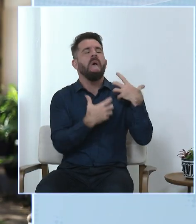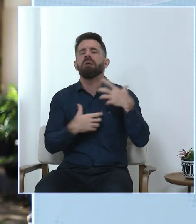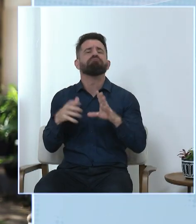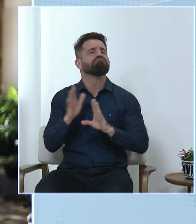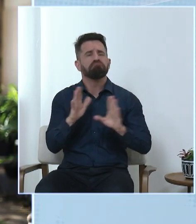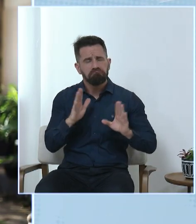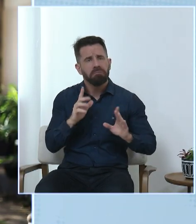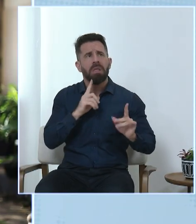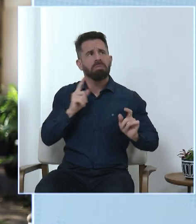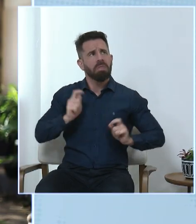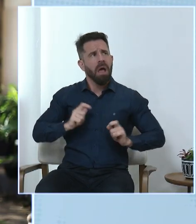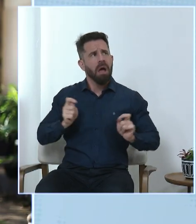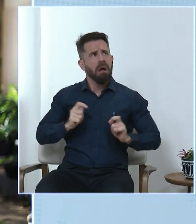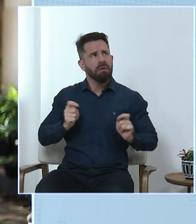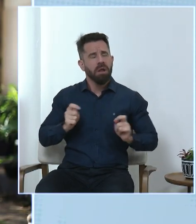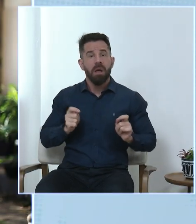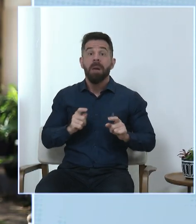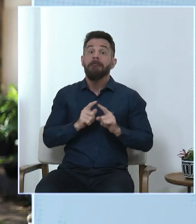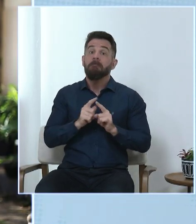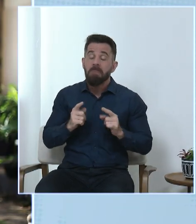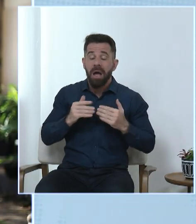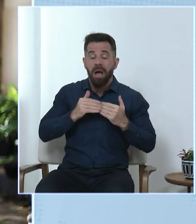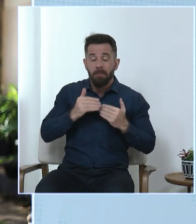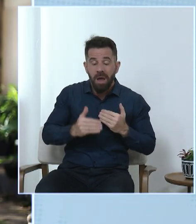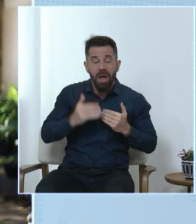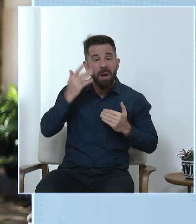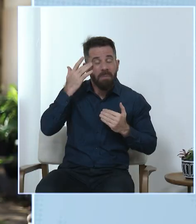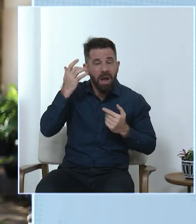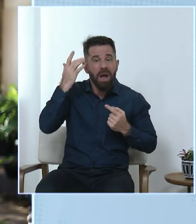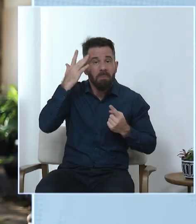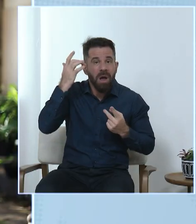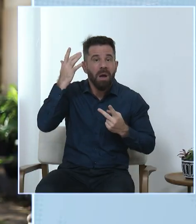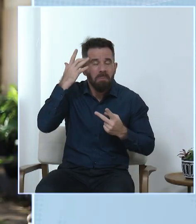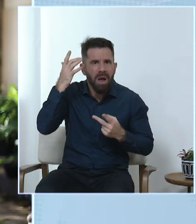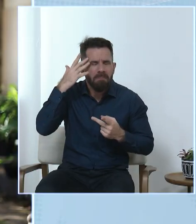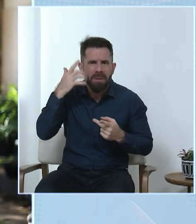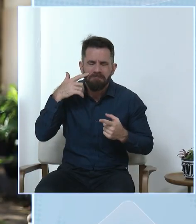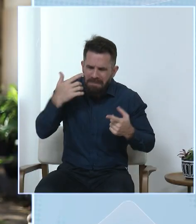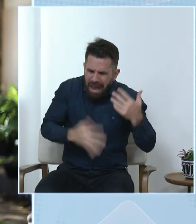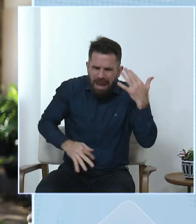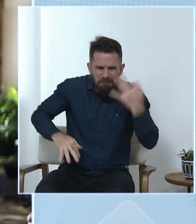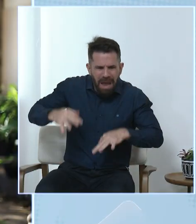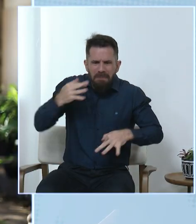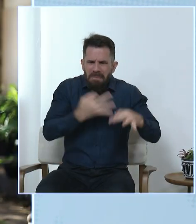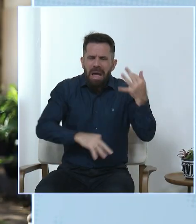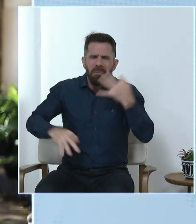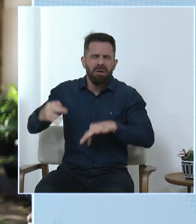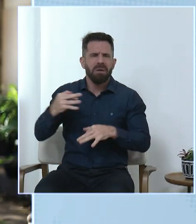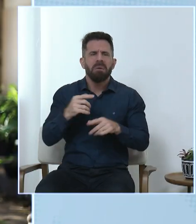dia. E cada dia foi aumentando, com o decorrer do dia foi aumentando, e eu não me atinei,